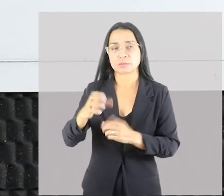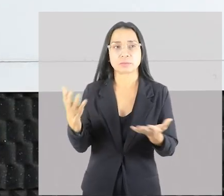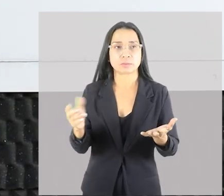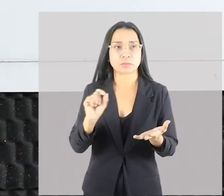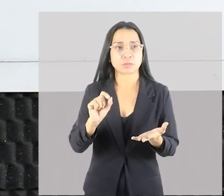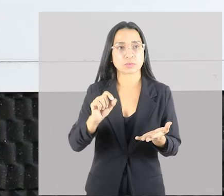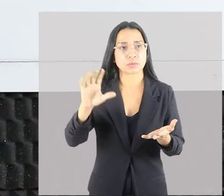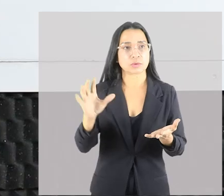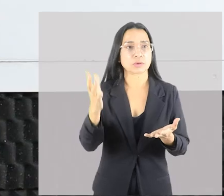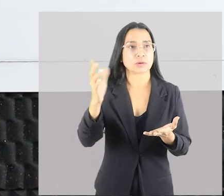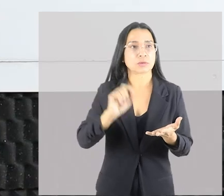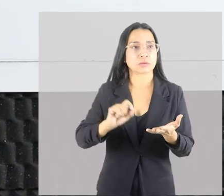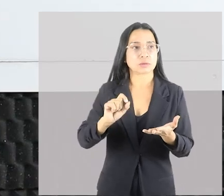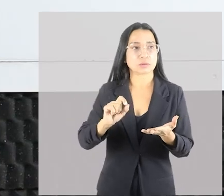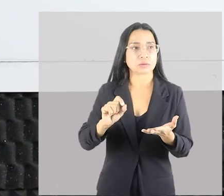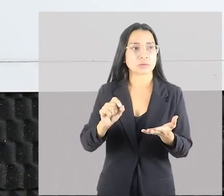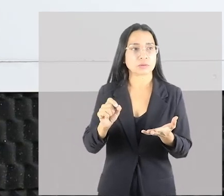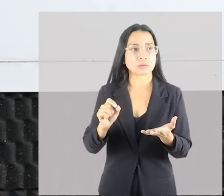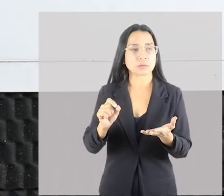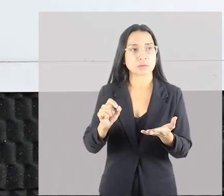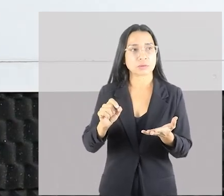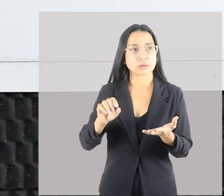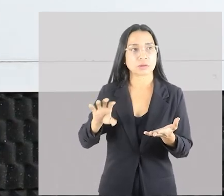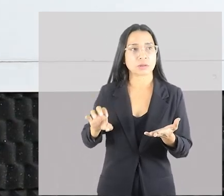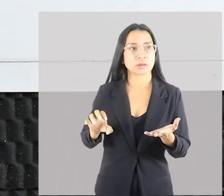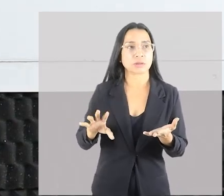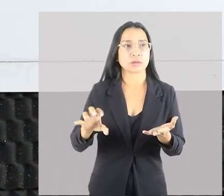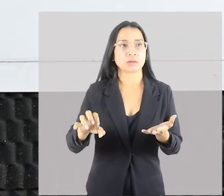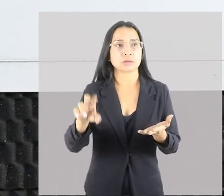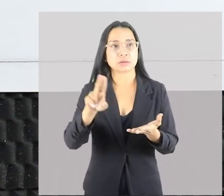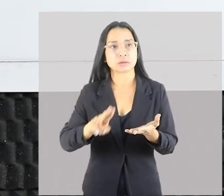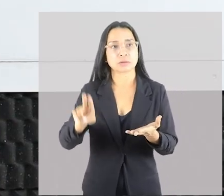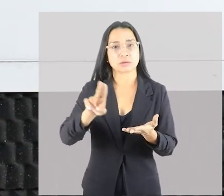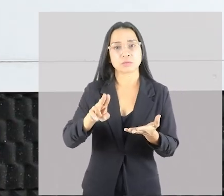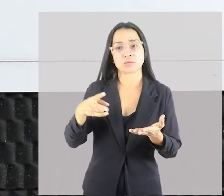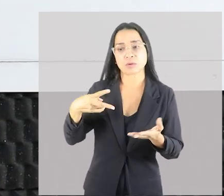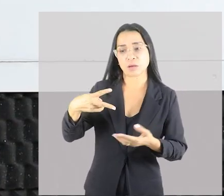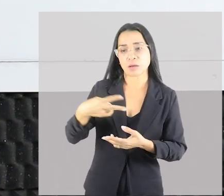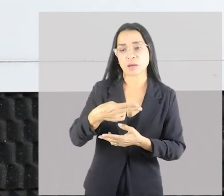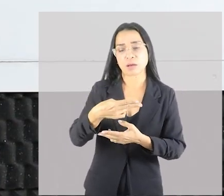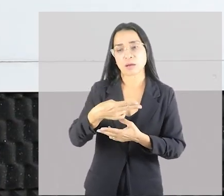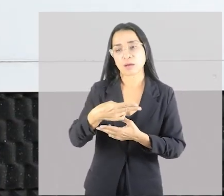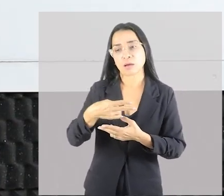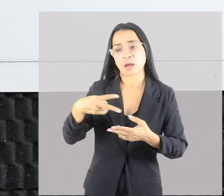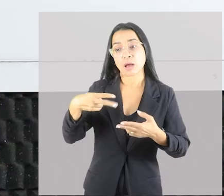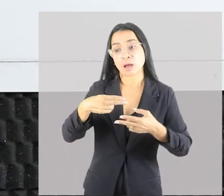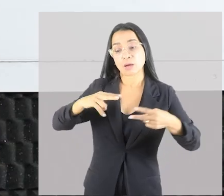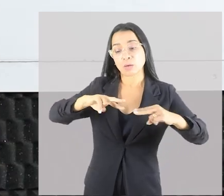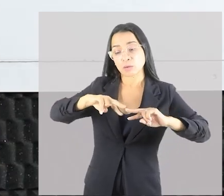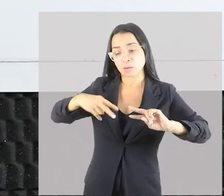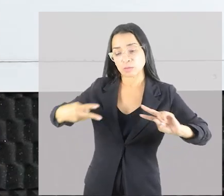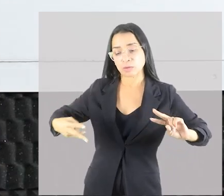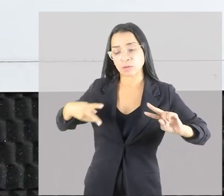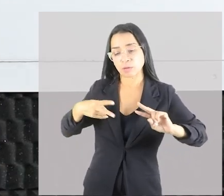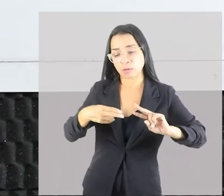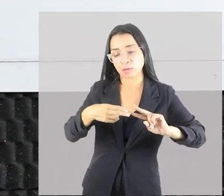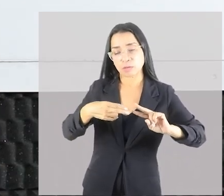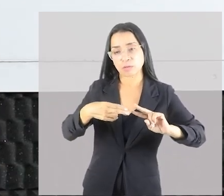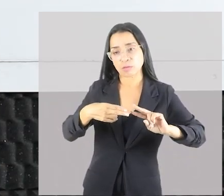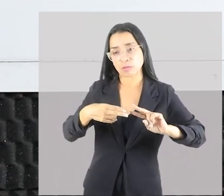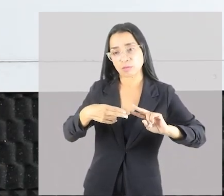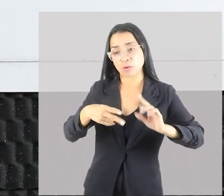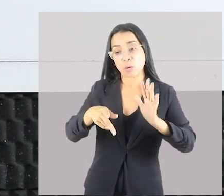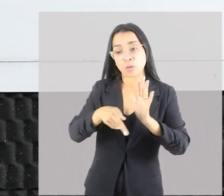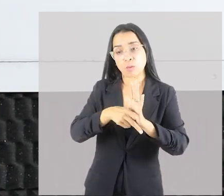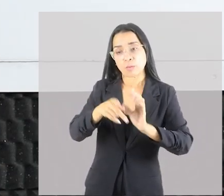endonucleases. O que acontece? Essas enzimas, elas servem para cortar pontos do DNA ali num local